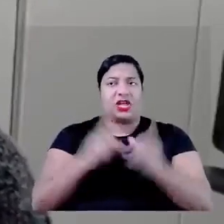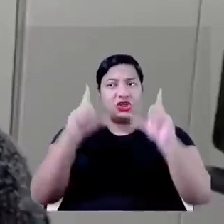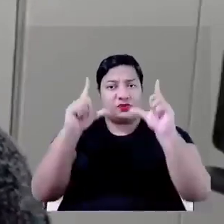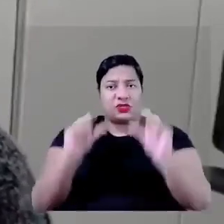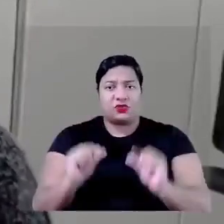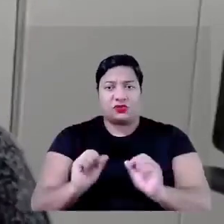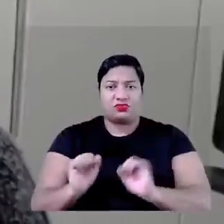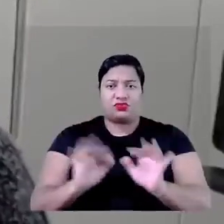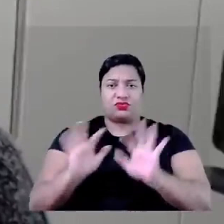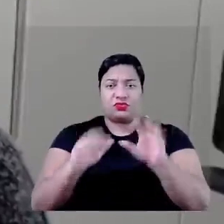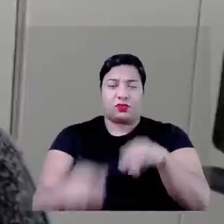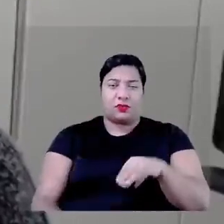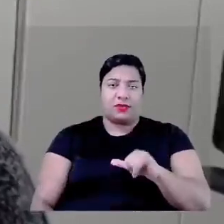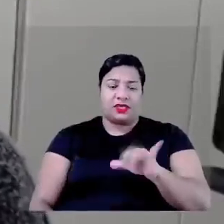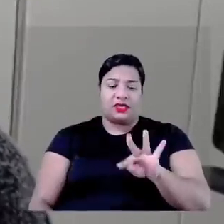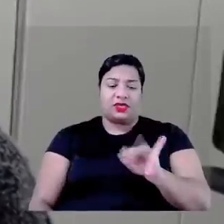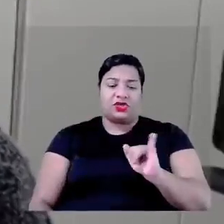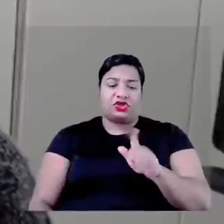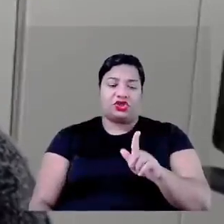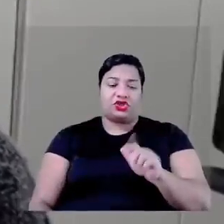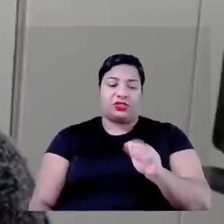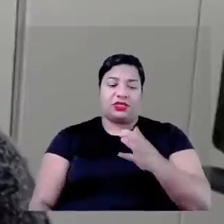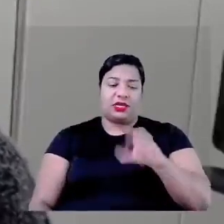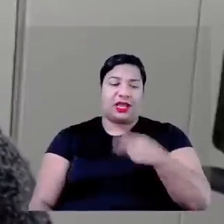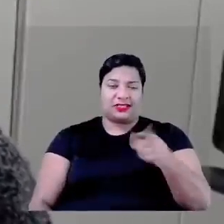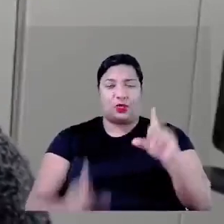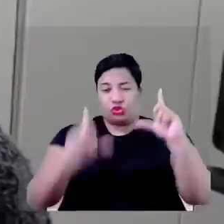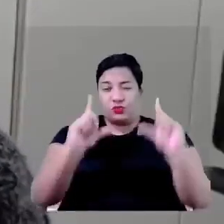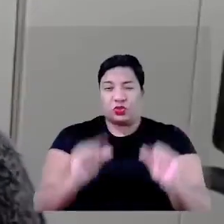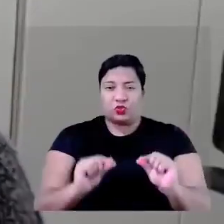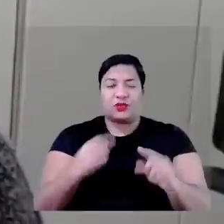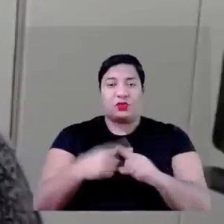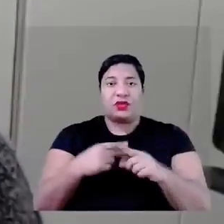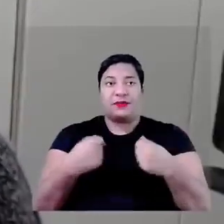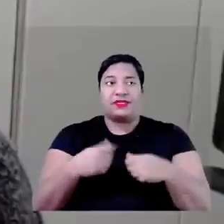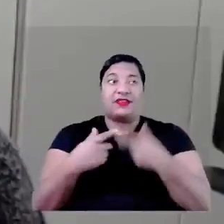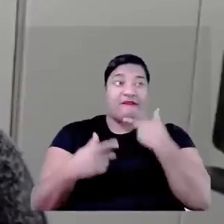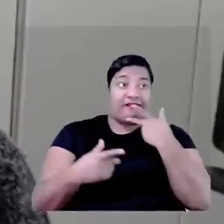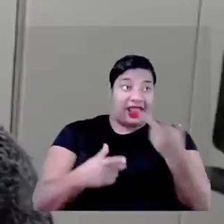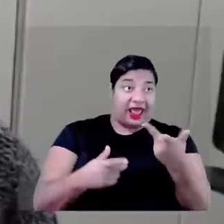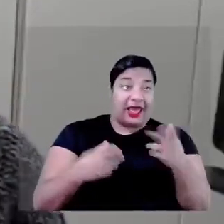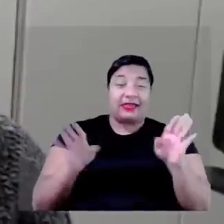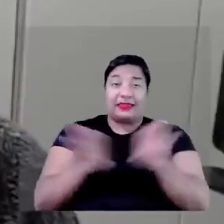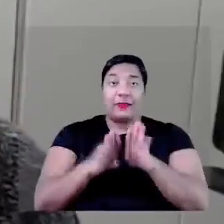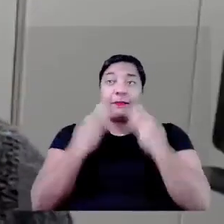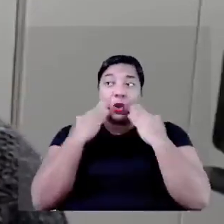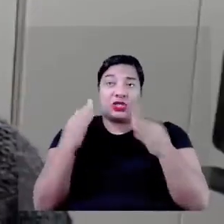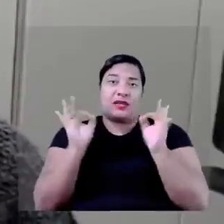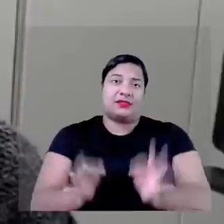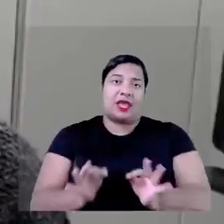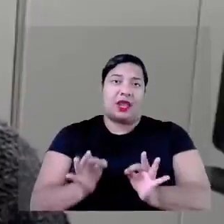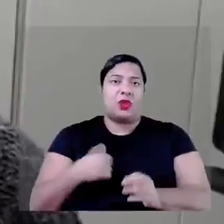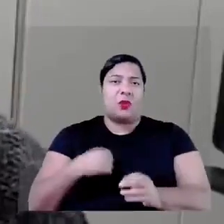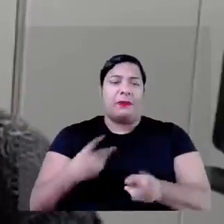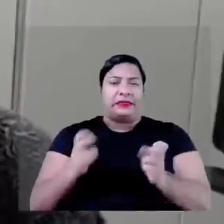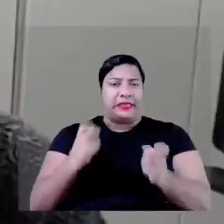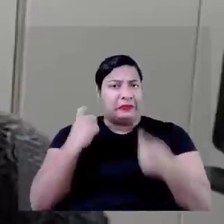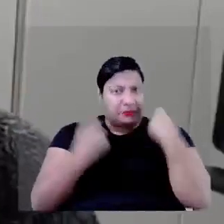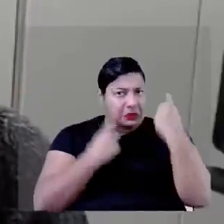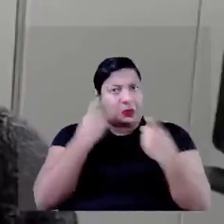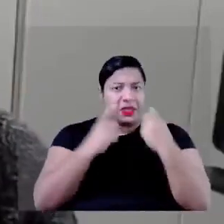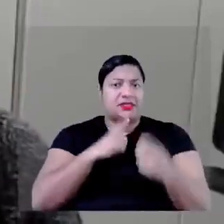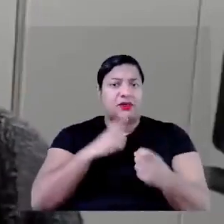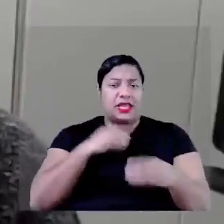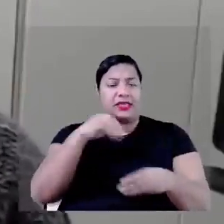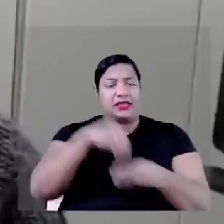chamada mitigação, para que nosso discurso seja sempre coerente. Então, eu vejo uma preocupação muito grande em órgãos